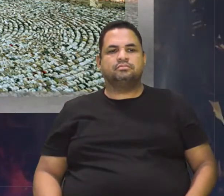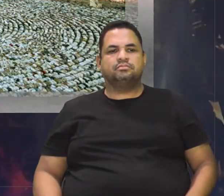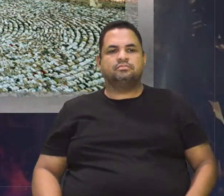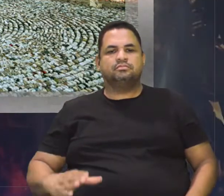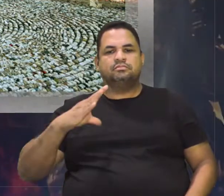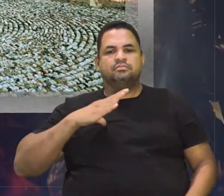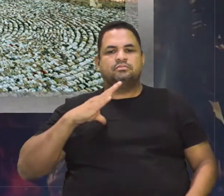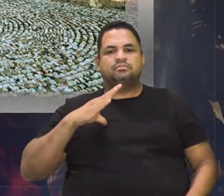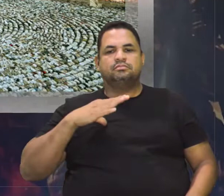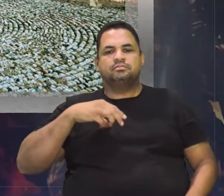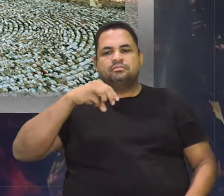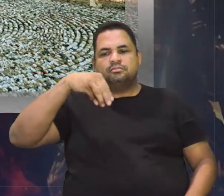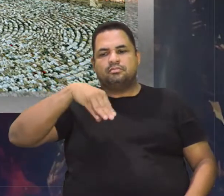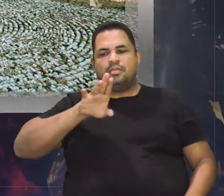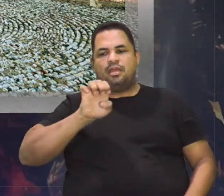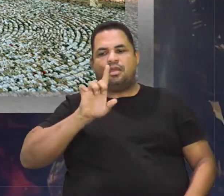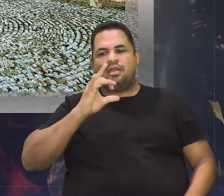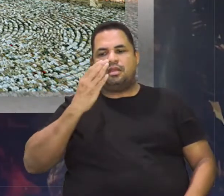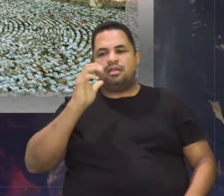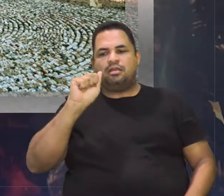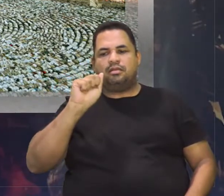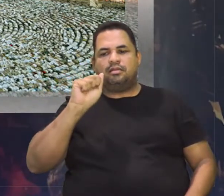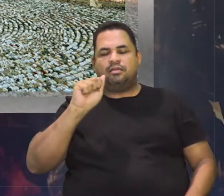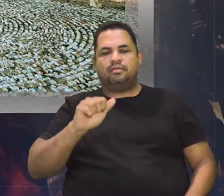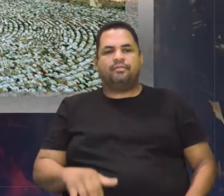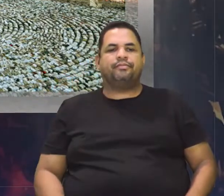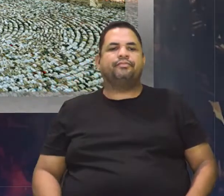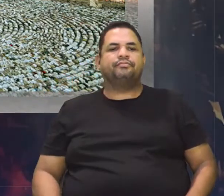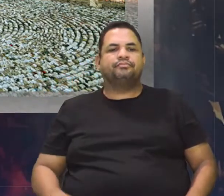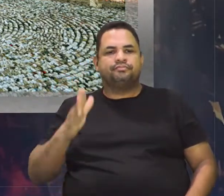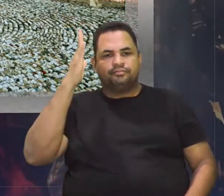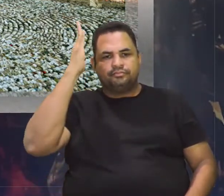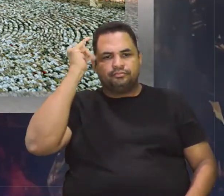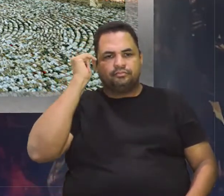Meca. Vocês sabiam que o